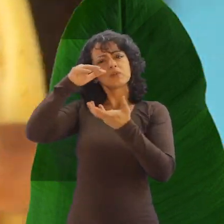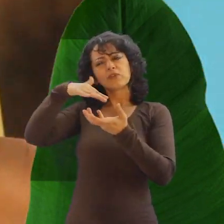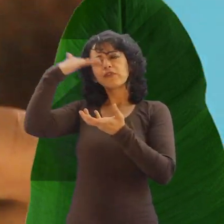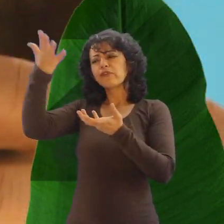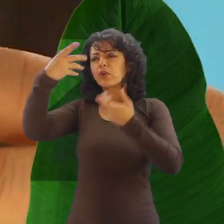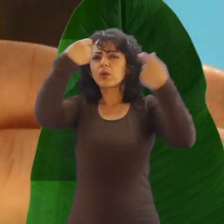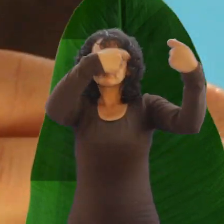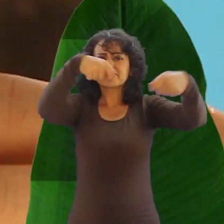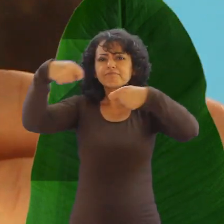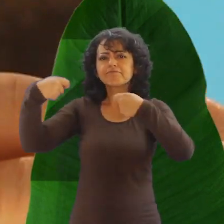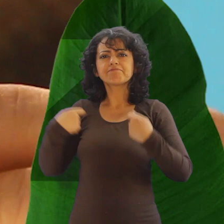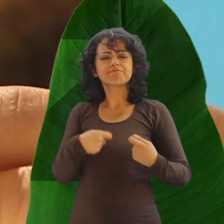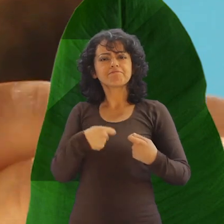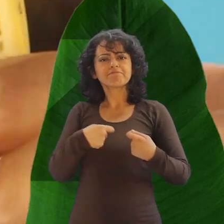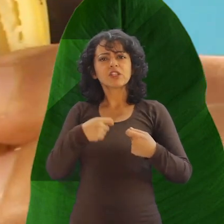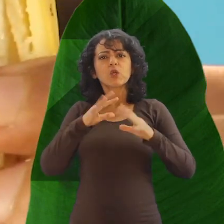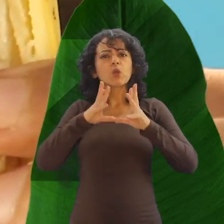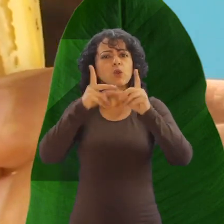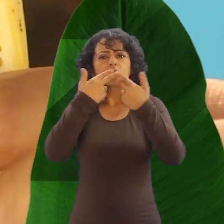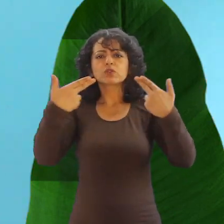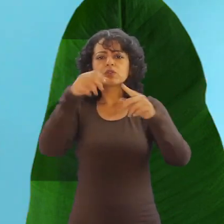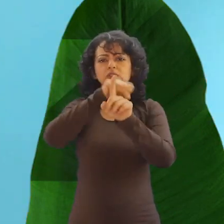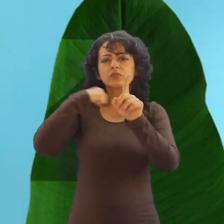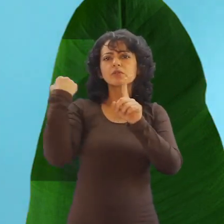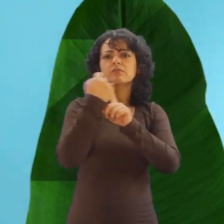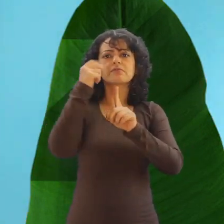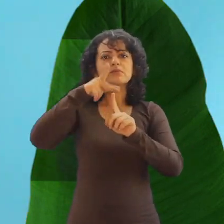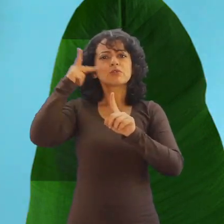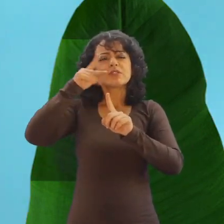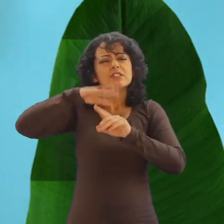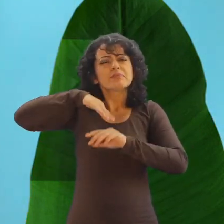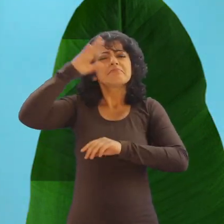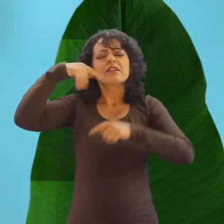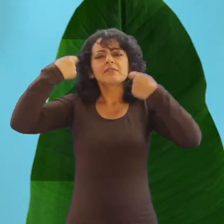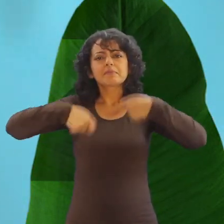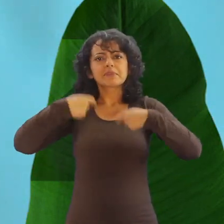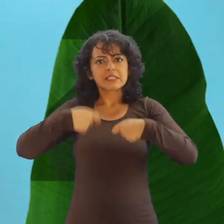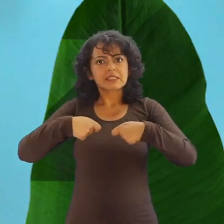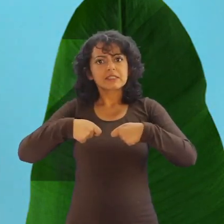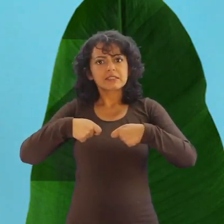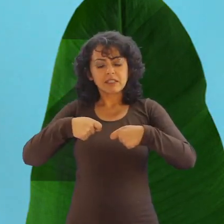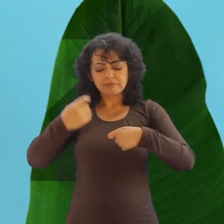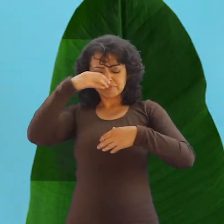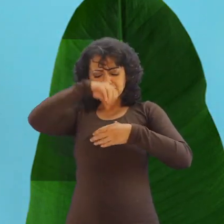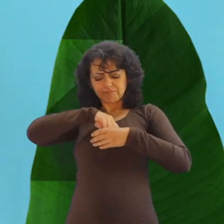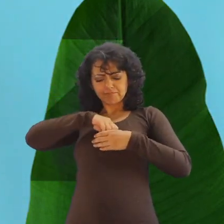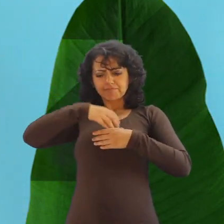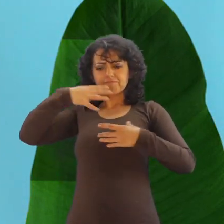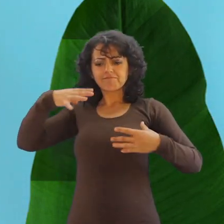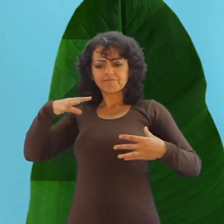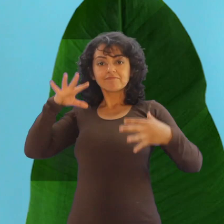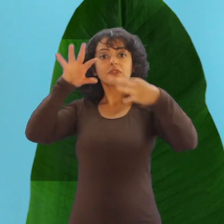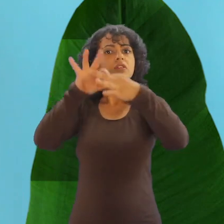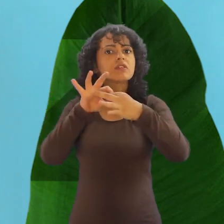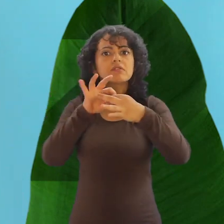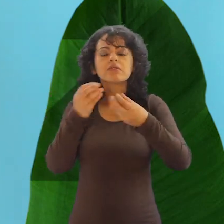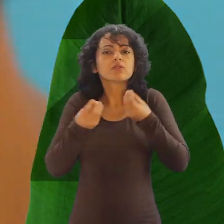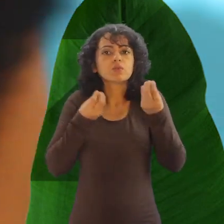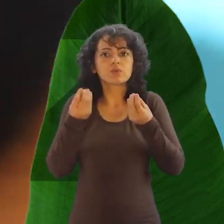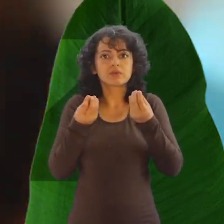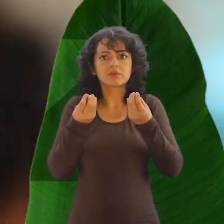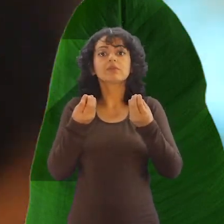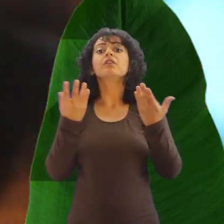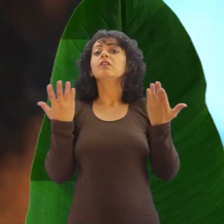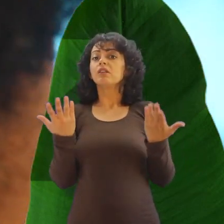mundo exterior e suas pautas sociais e políticas mais emergentes com as dinâmicas internas da subjetividade? Ou